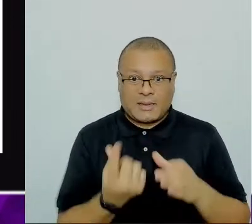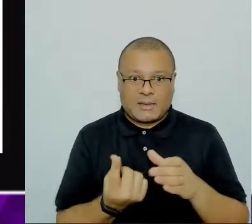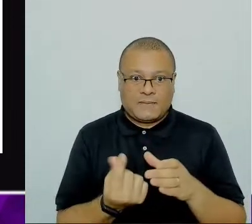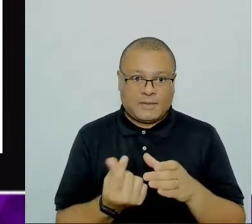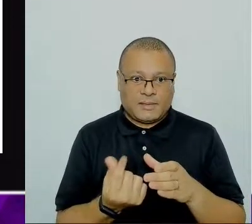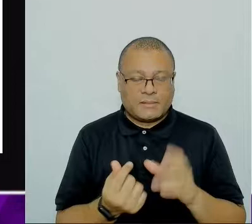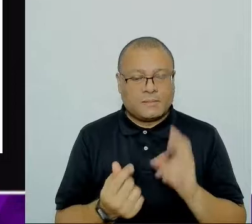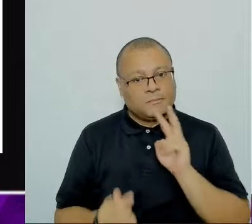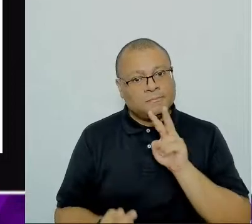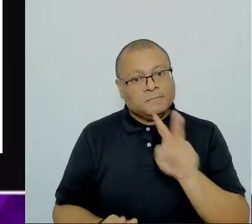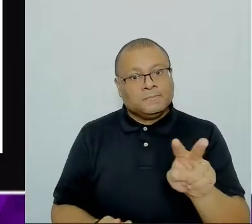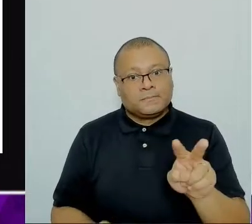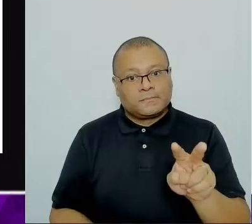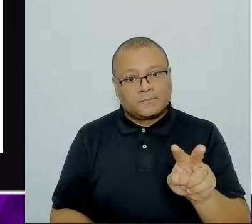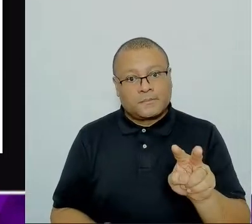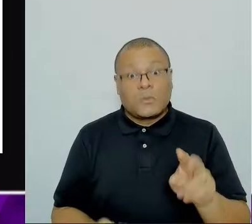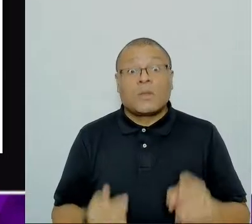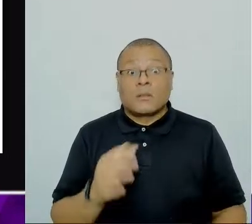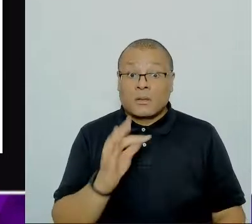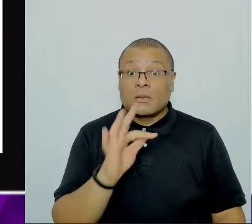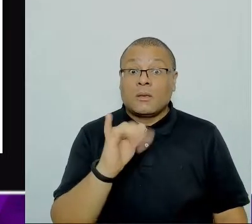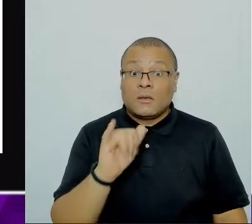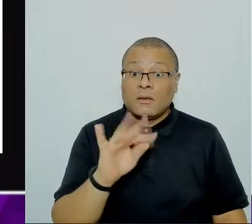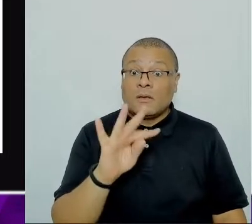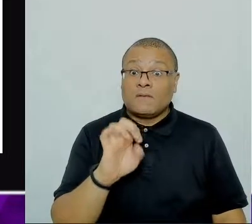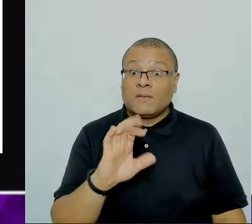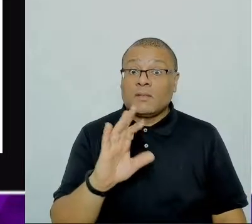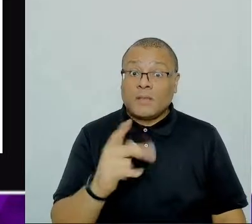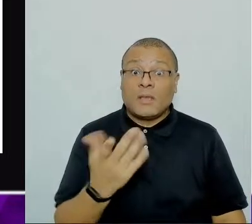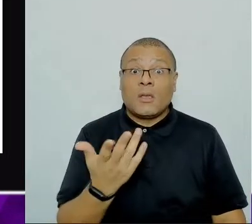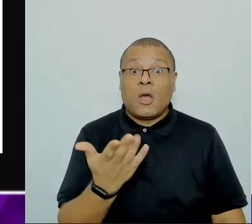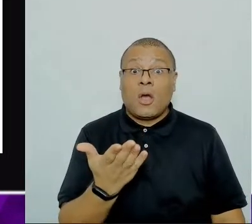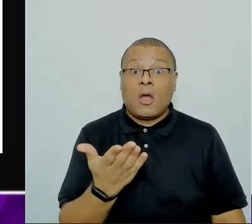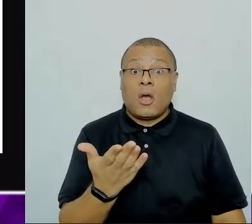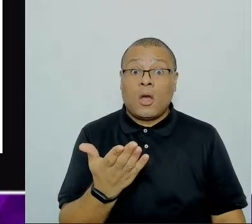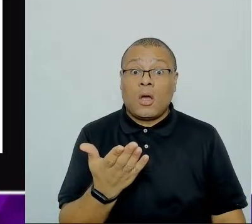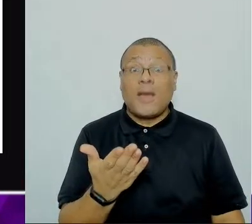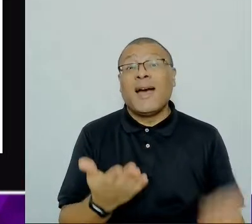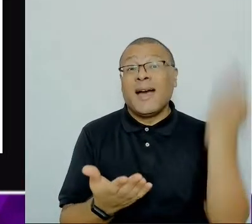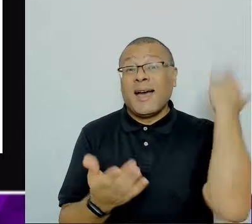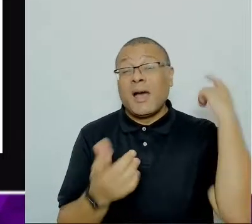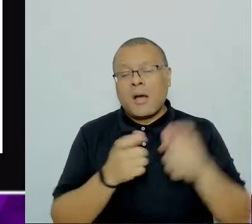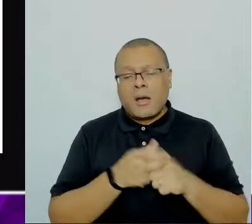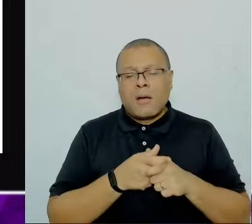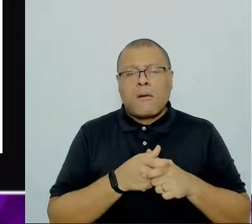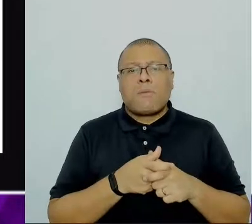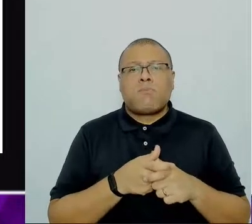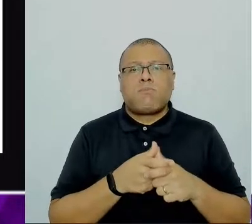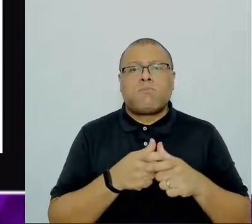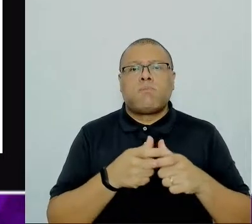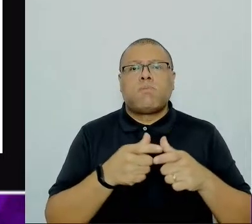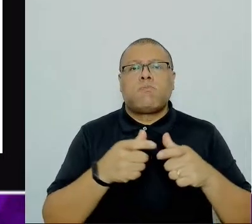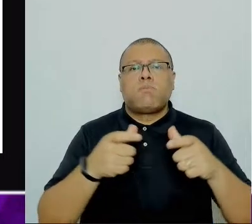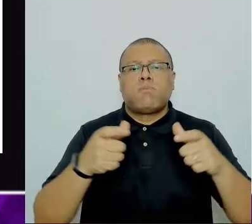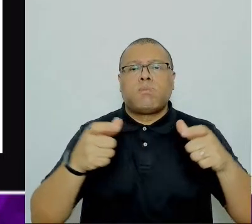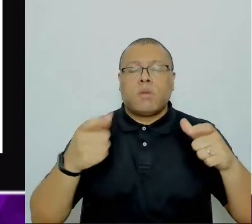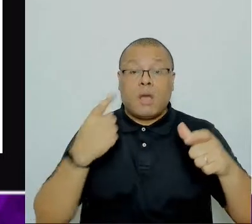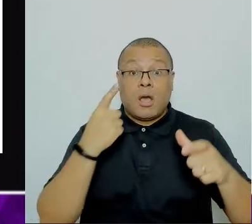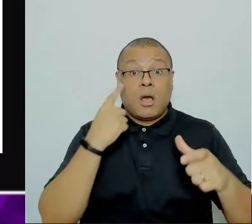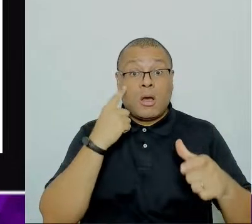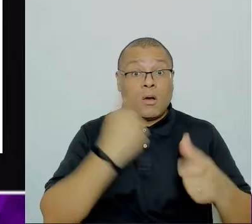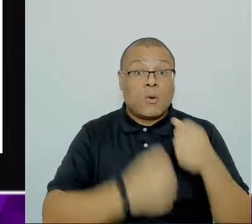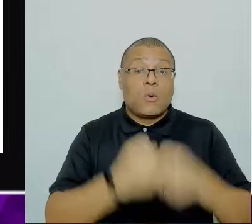as fintechs, é exatamente isso que aconteceu. Olhem a quantidade, o número de fintechs que atuavam,